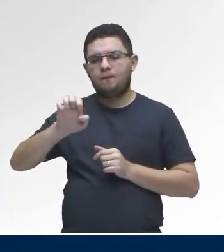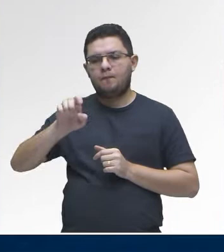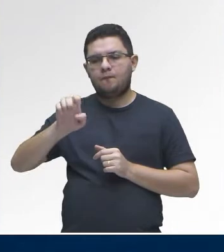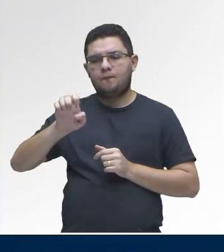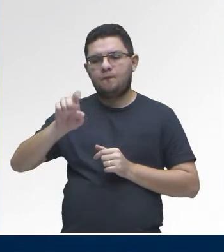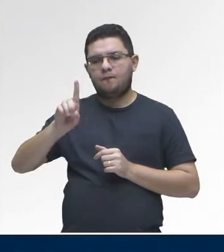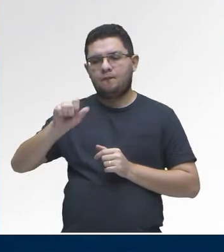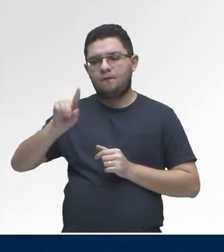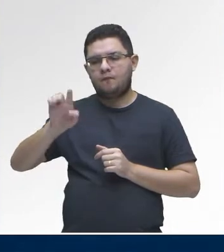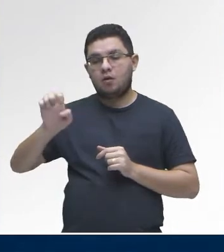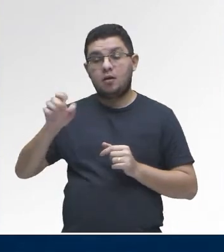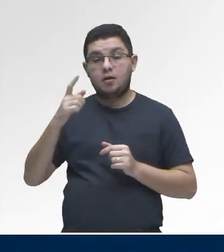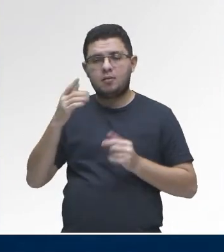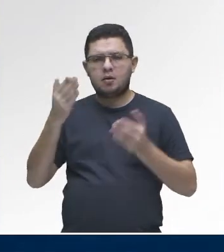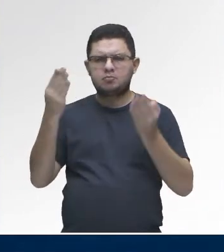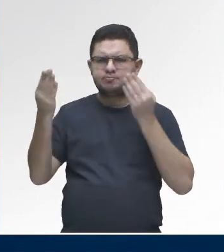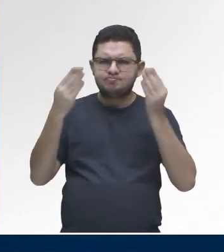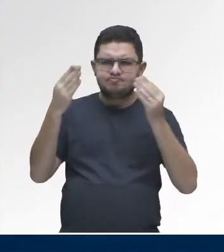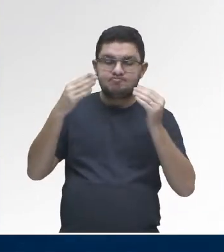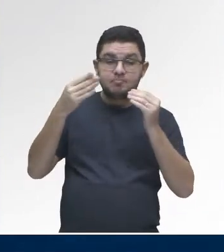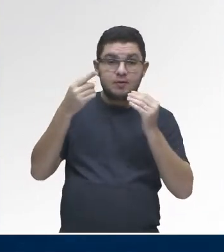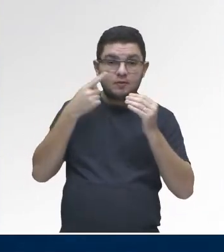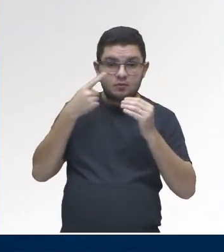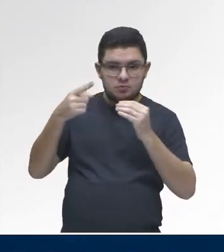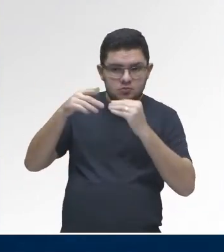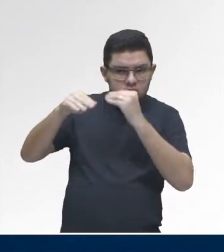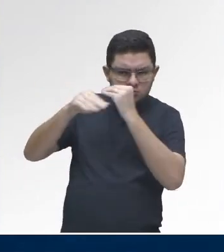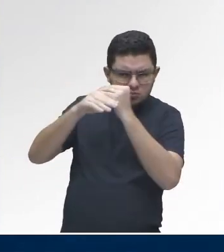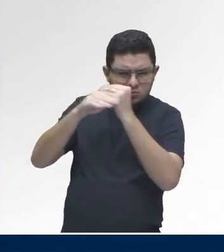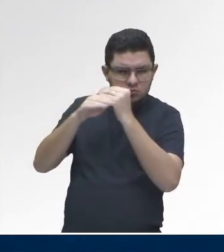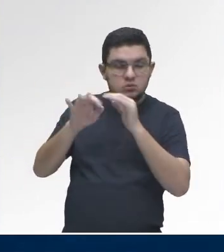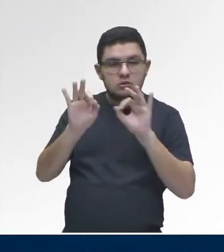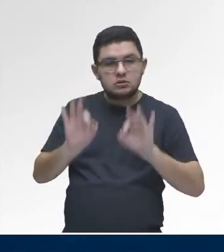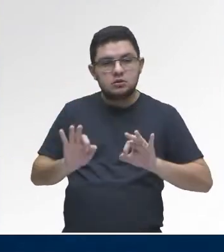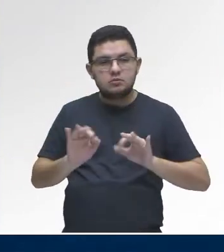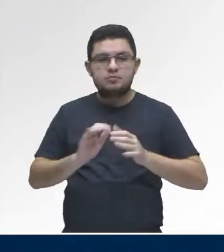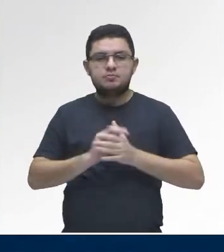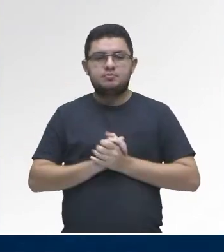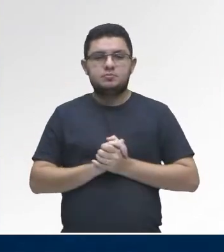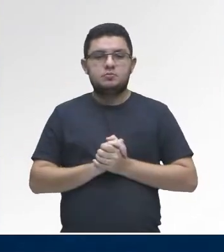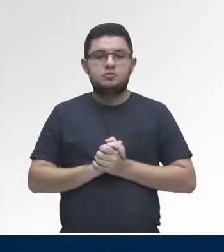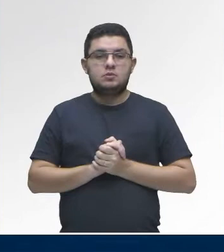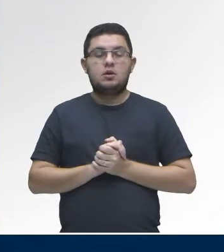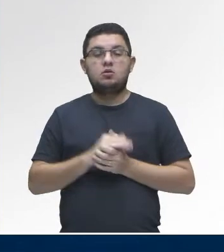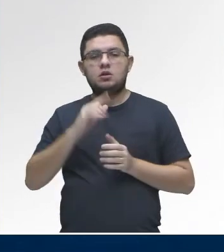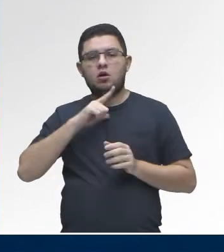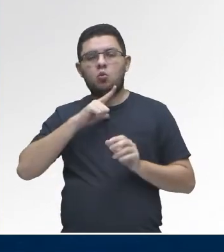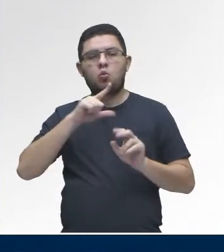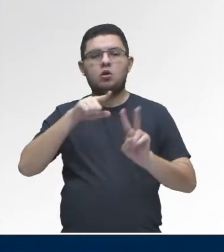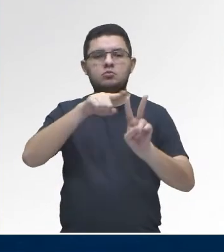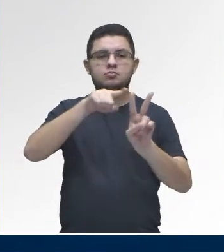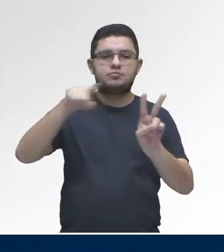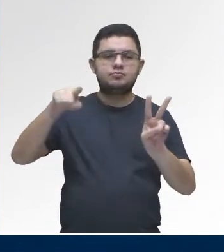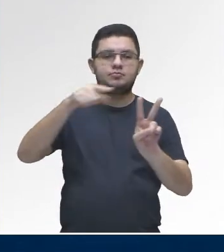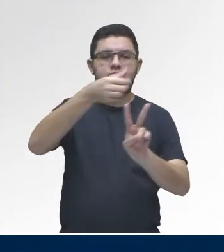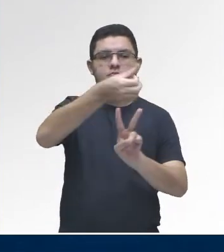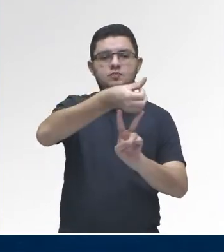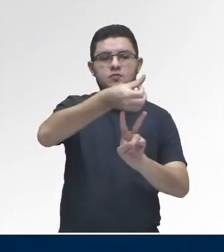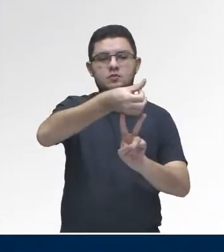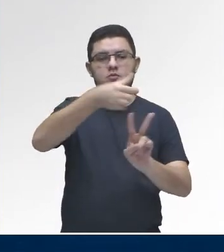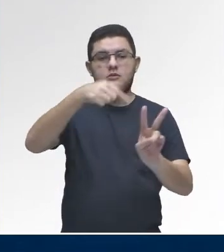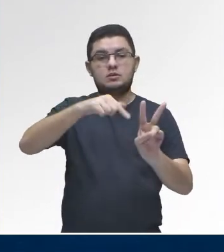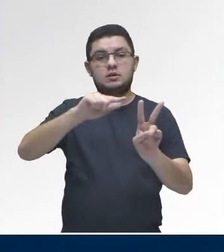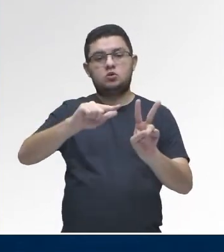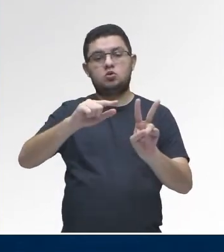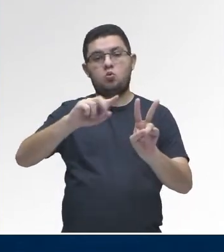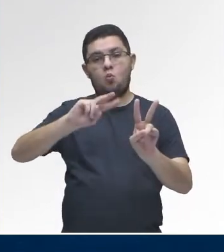a raiz sexta de 7 ao quadrado. A gente aprendeu uma propriedade que diz que a gente pode dividir